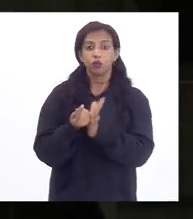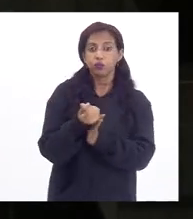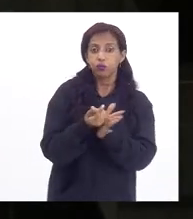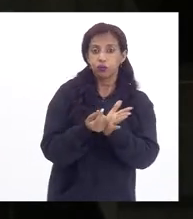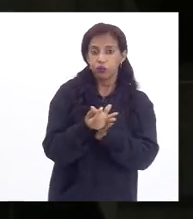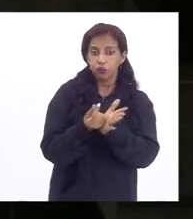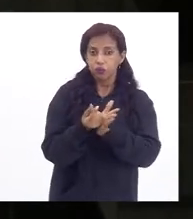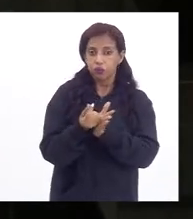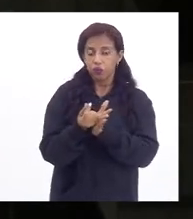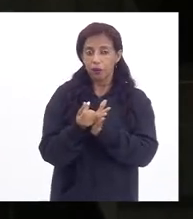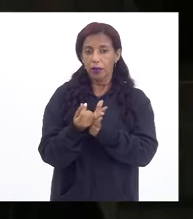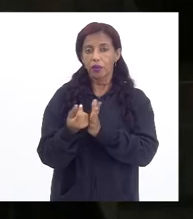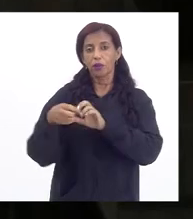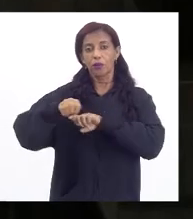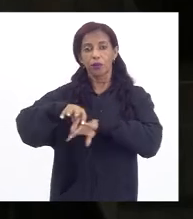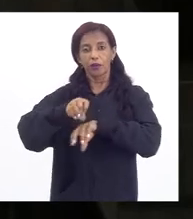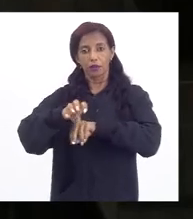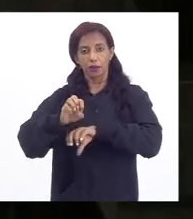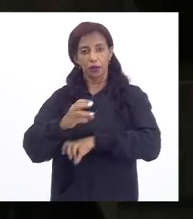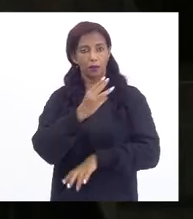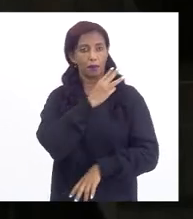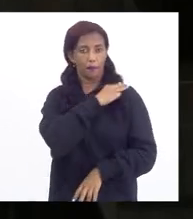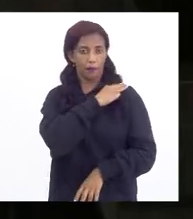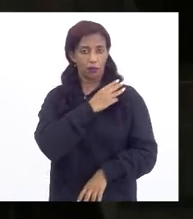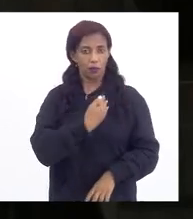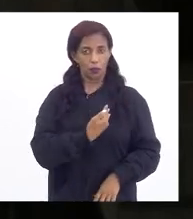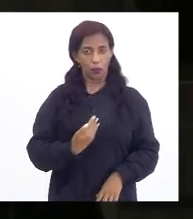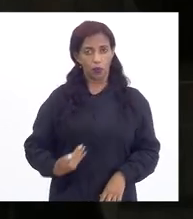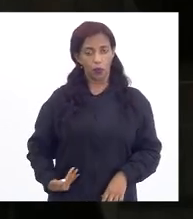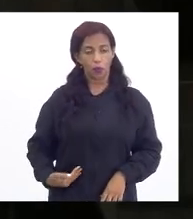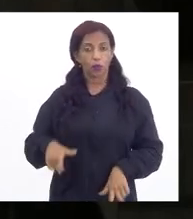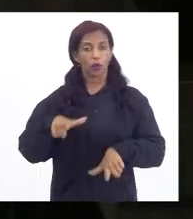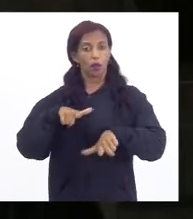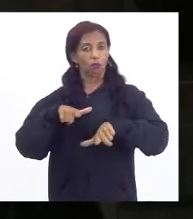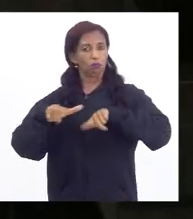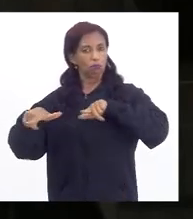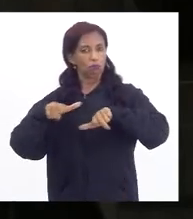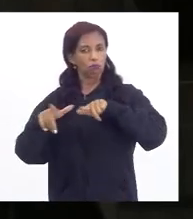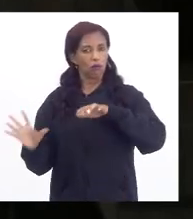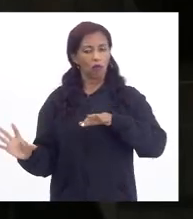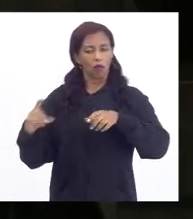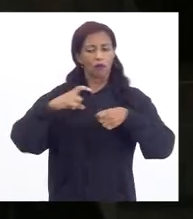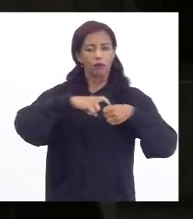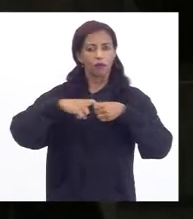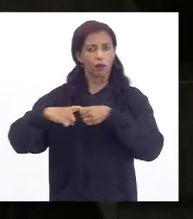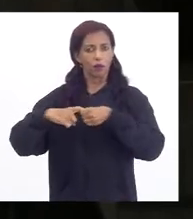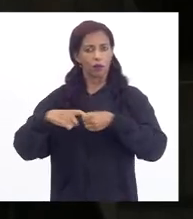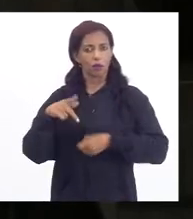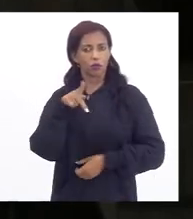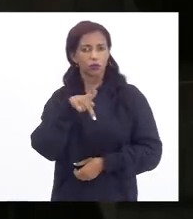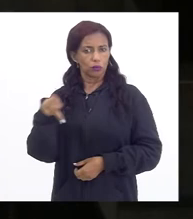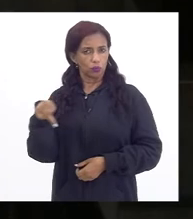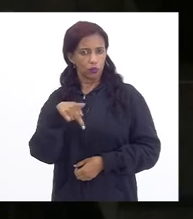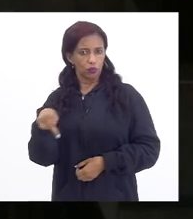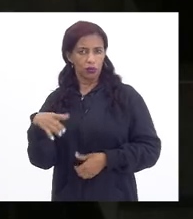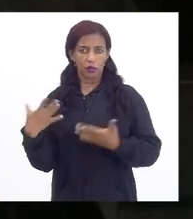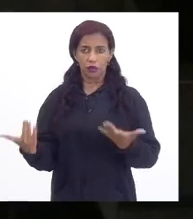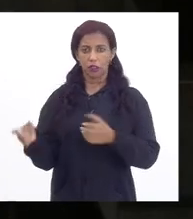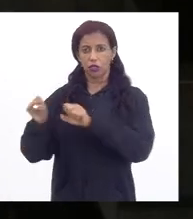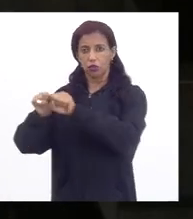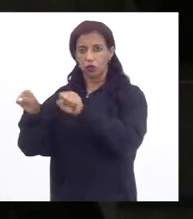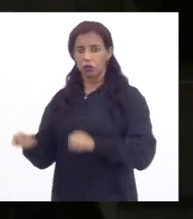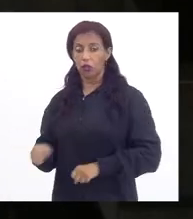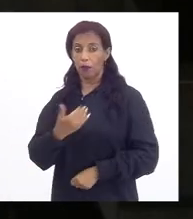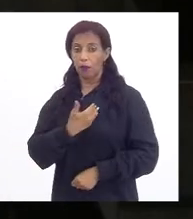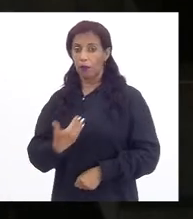do ensino médio público, na questão trabalhista e da vinculação dos professores, né, seja aos sistemas